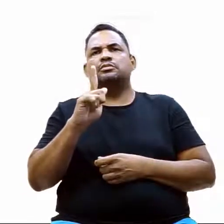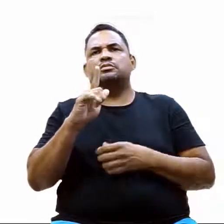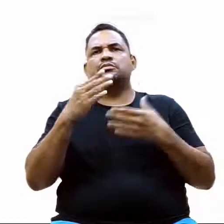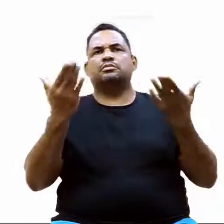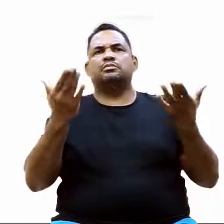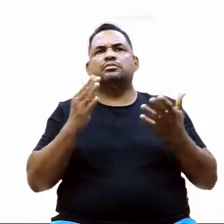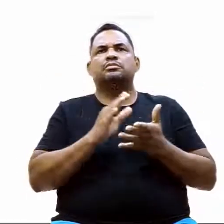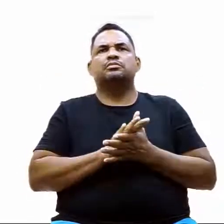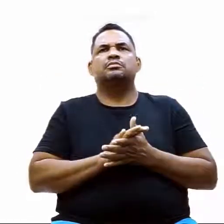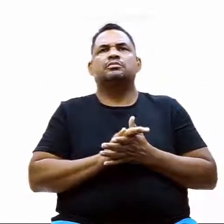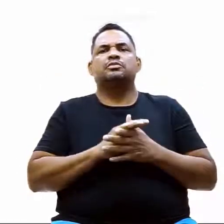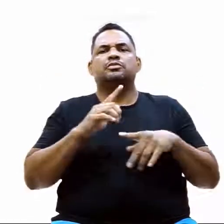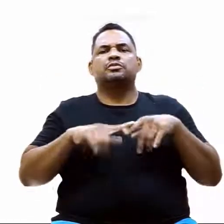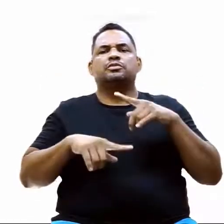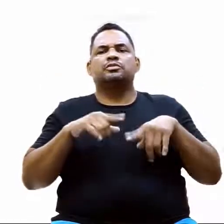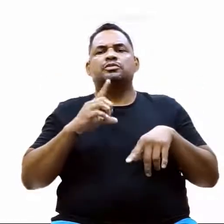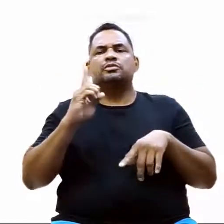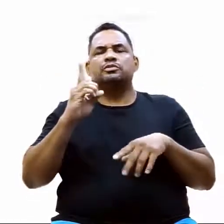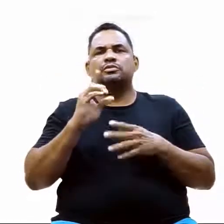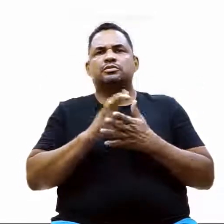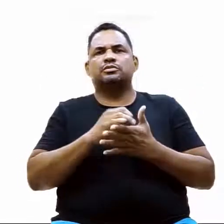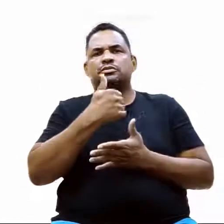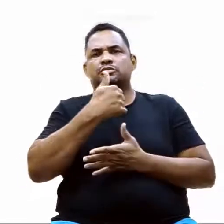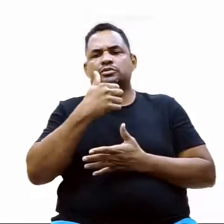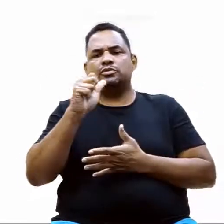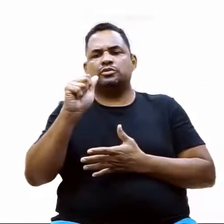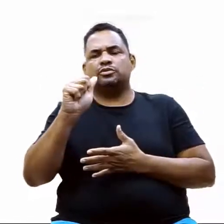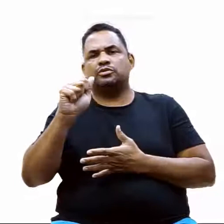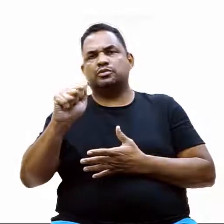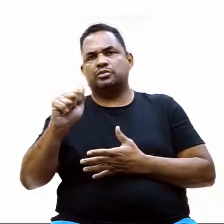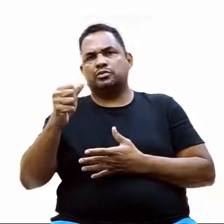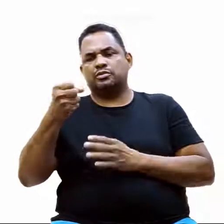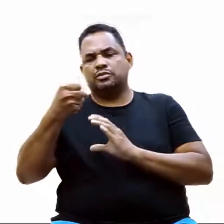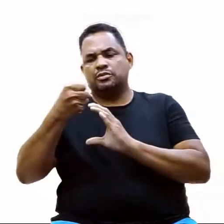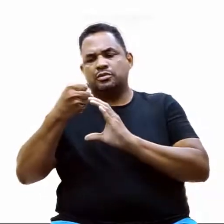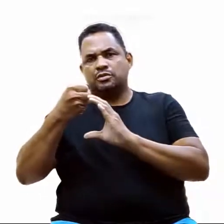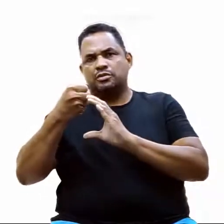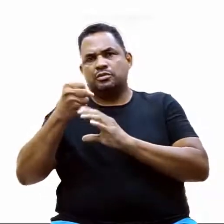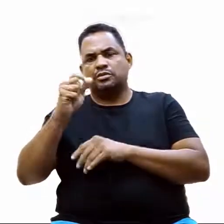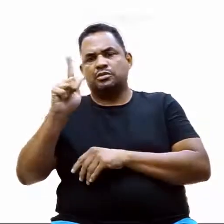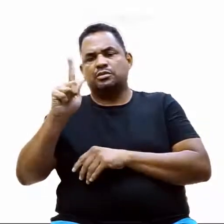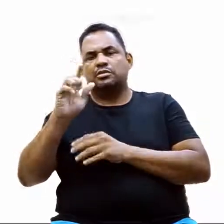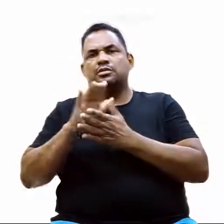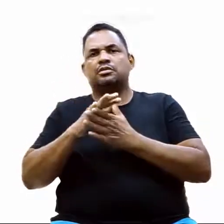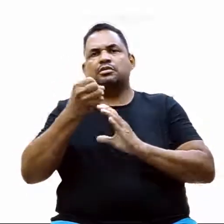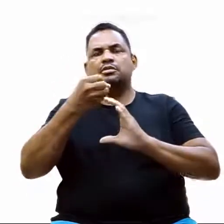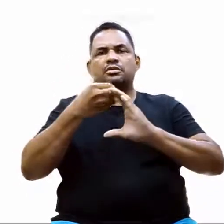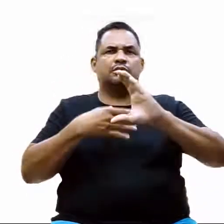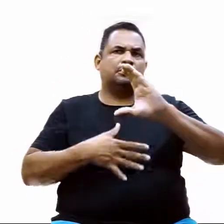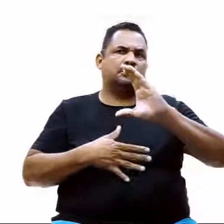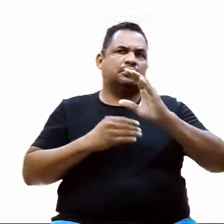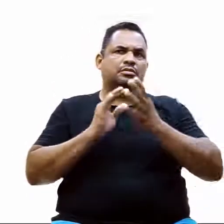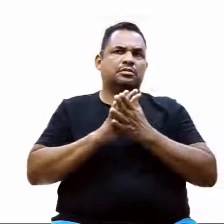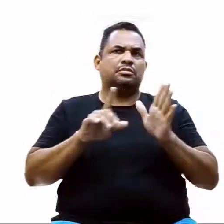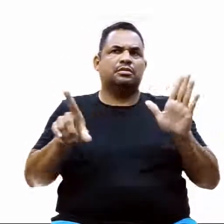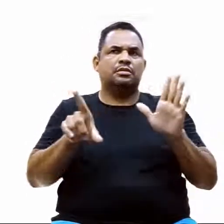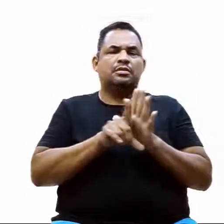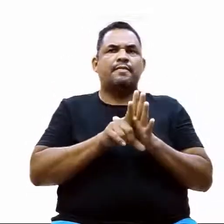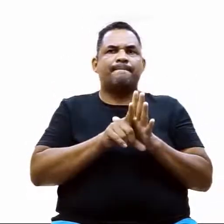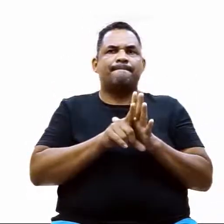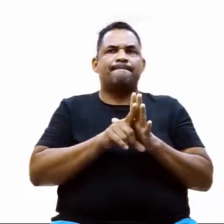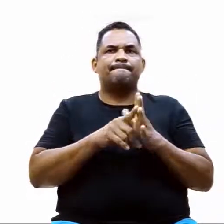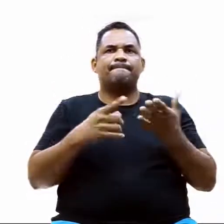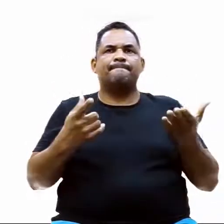Exatamente 18 gramas, caracterizando a lei da conservação das massas. Independente